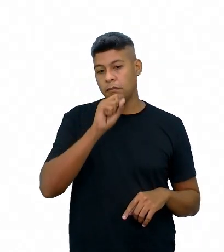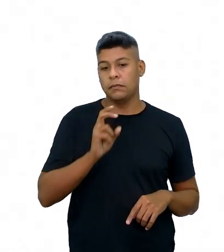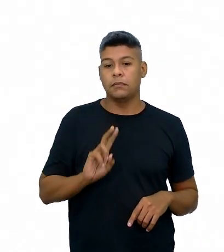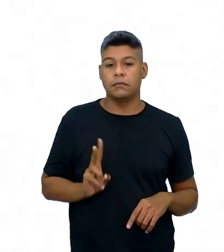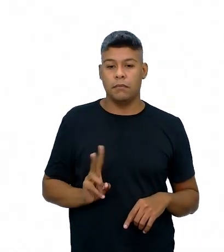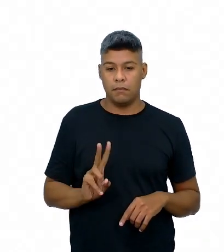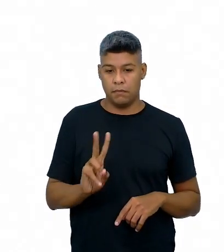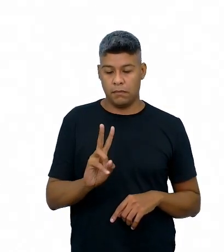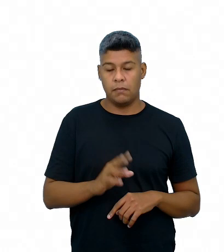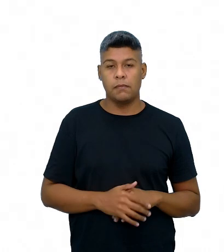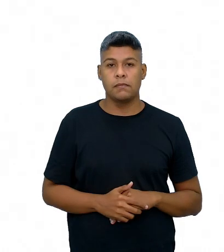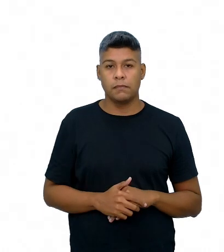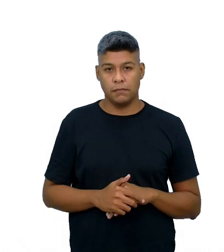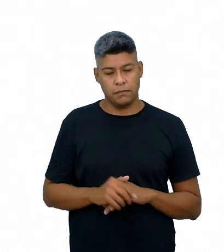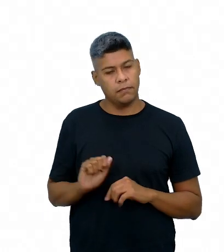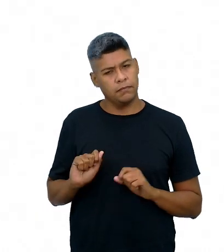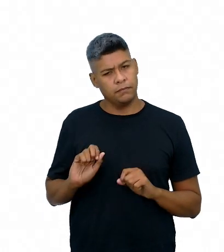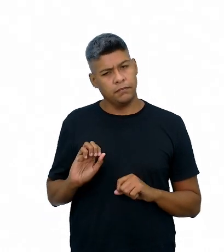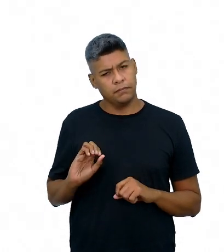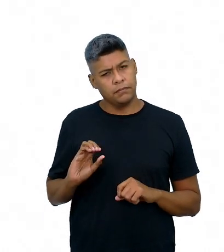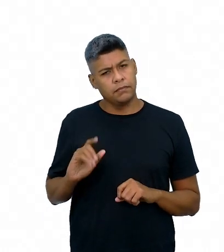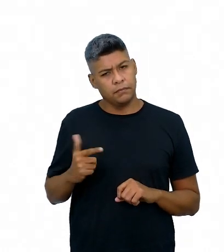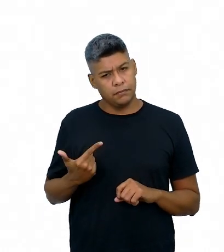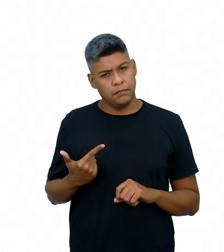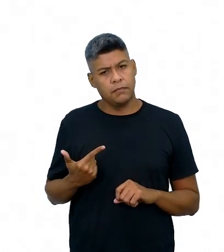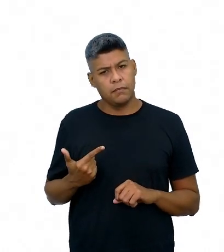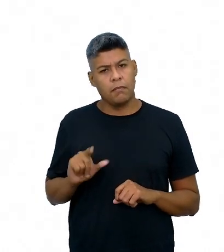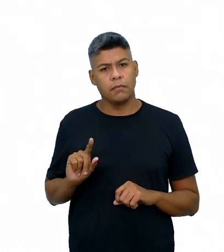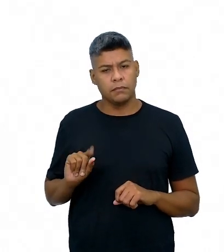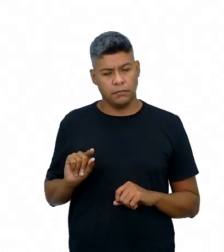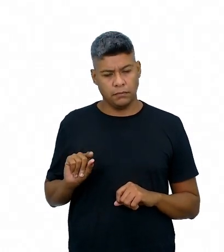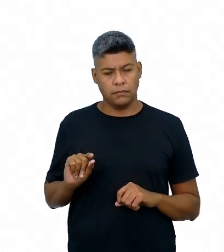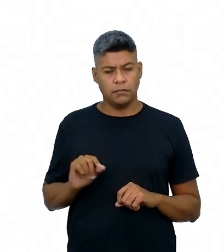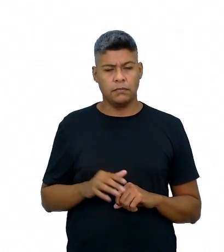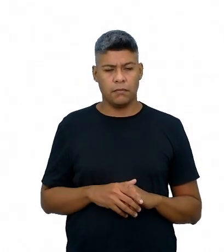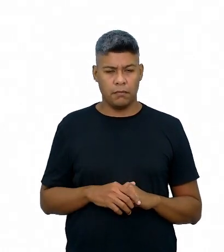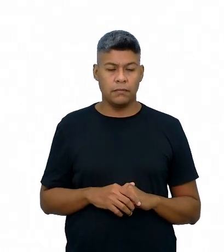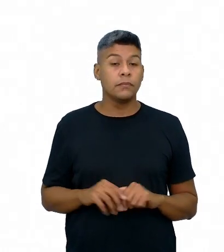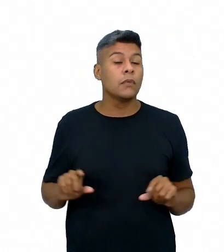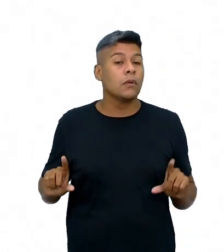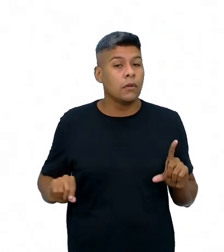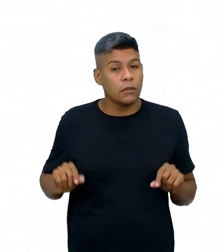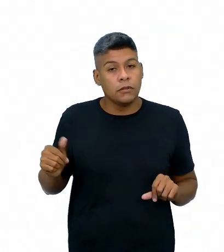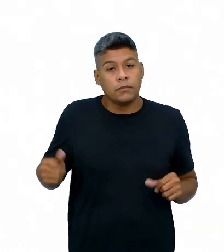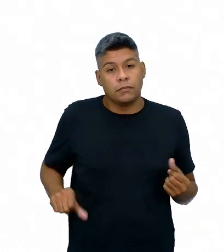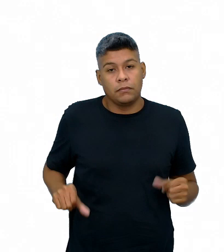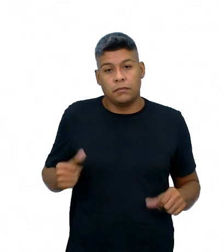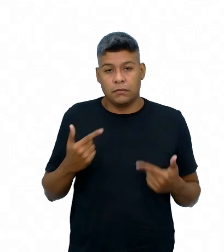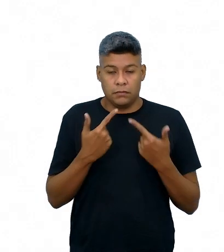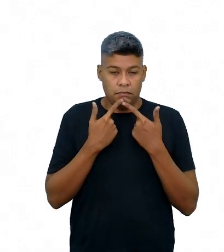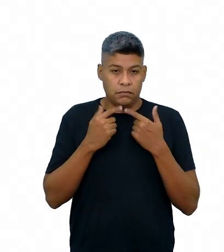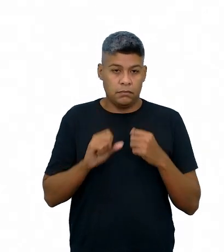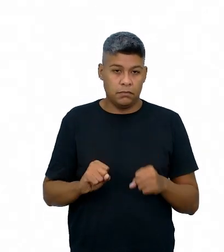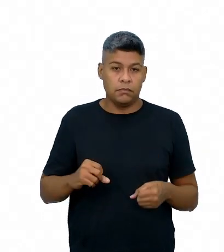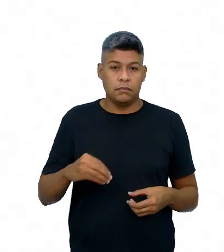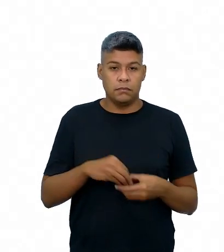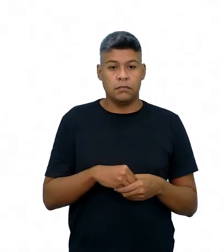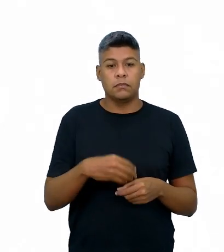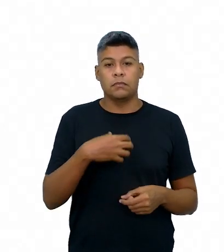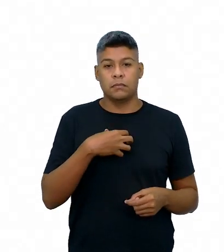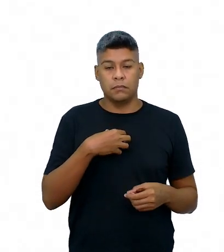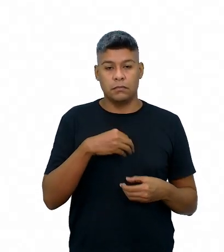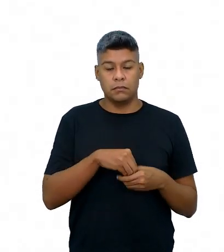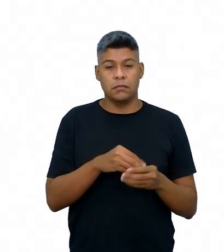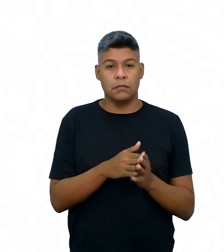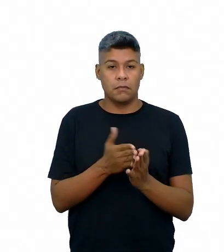Sempre. E claro que isso leva em consideração o que é análise linguística dentro de um contexto de sala